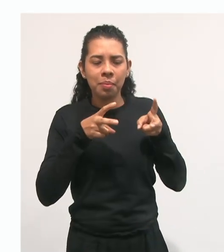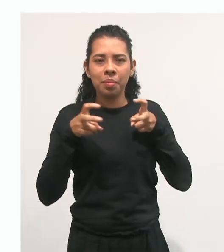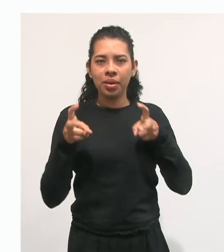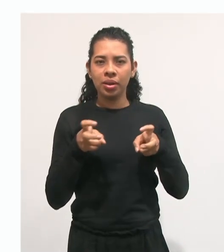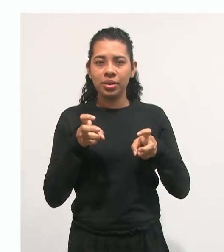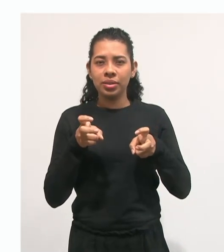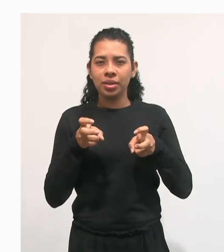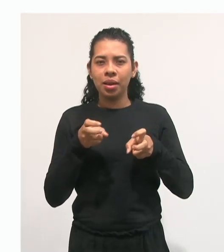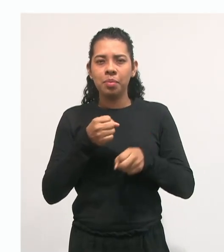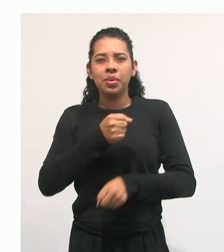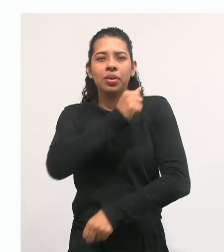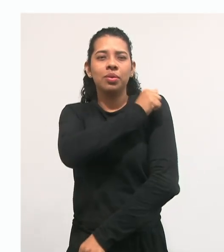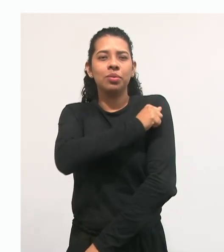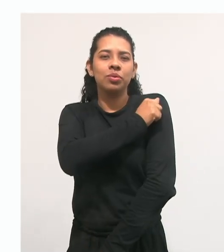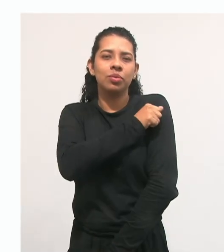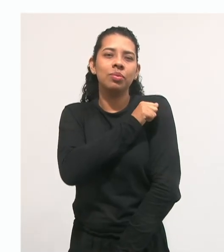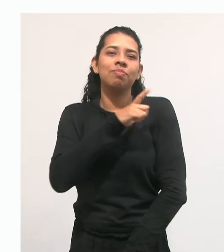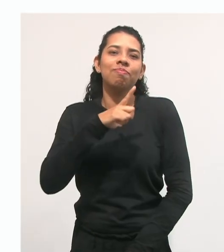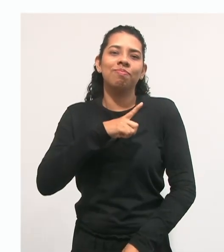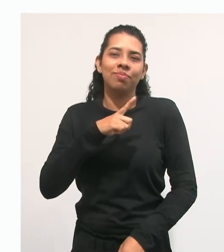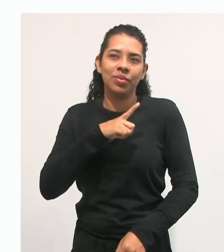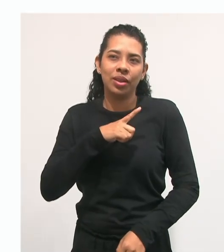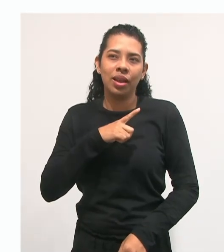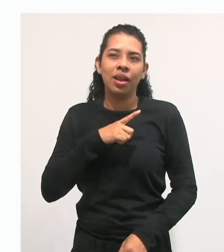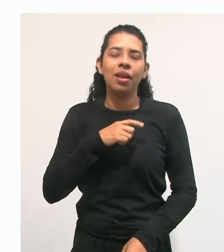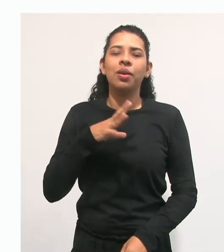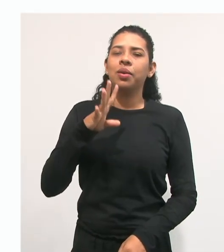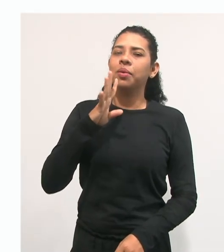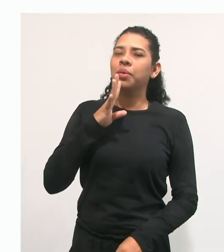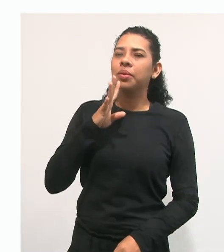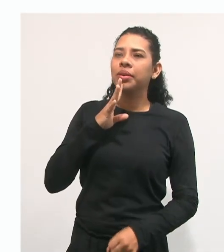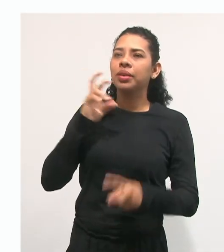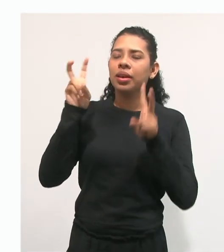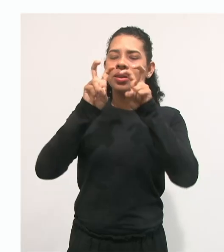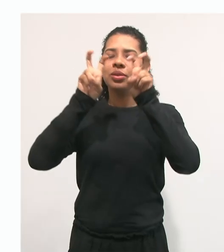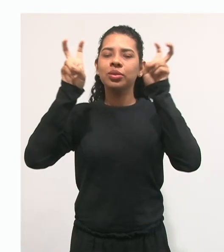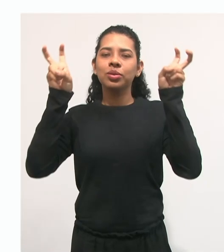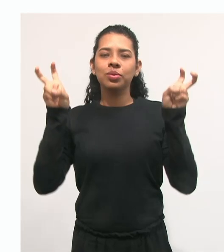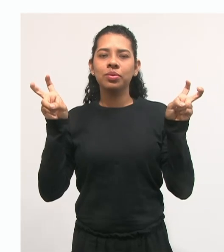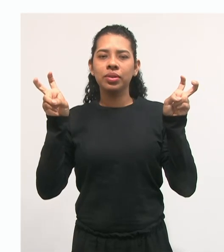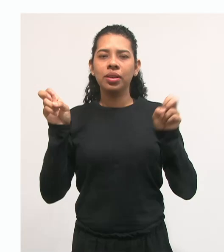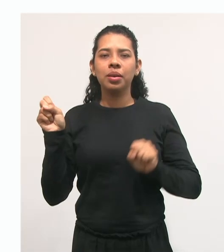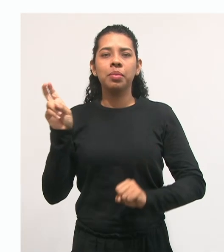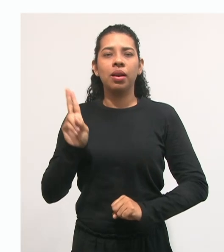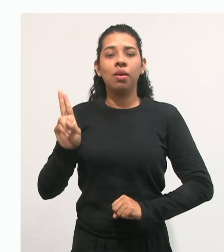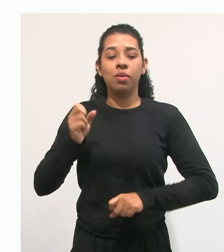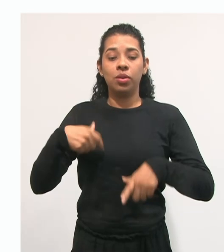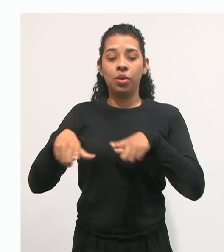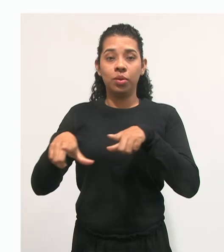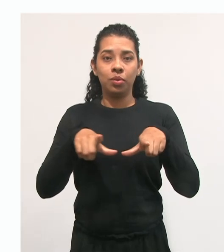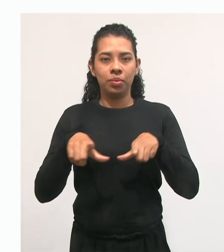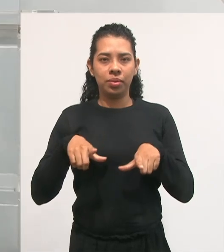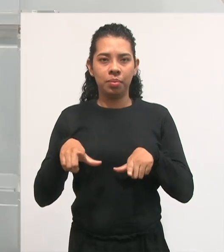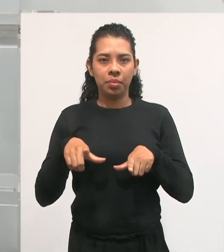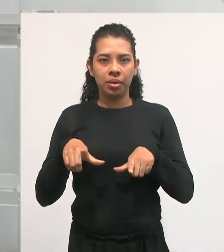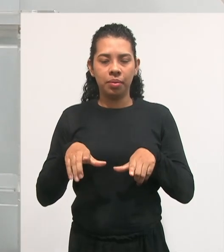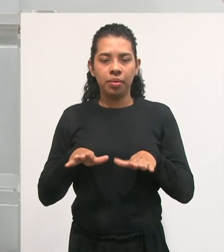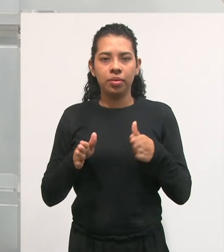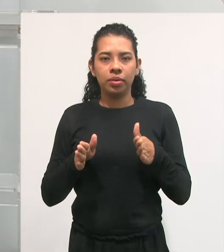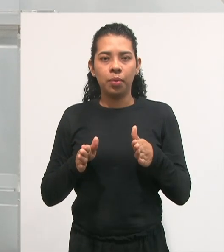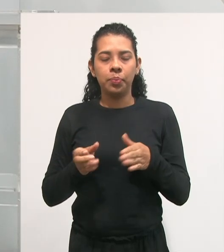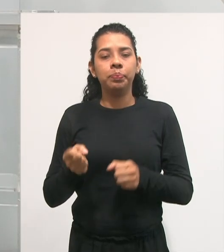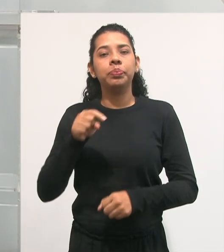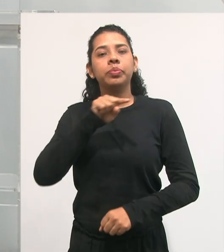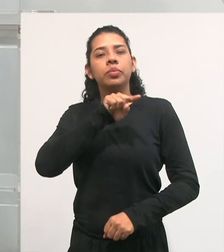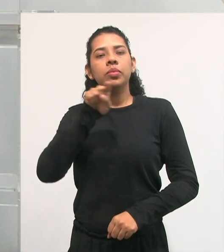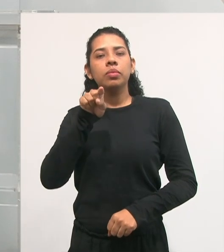alunos em relação a um determinado tema ou um assunto a ser trabalhado. Então, o que é que acontece? Por mais que você